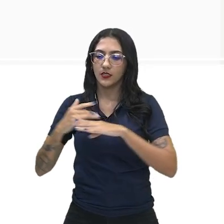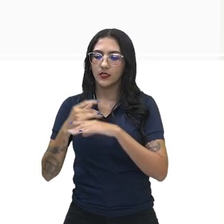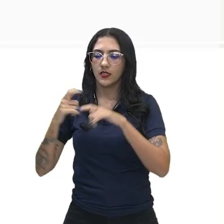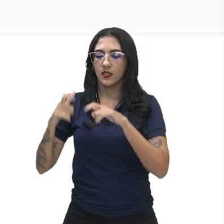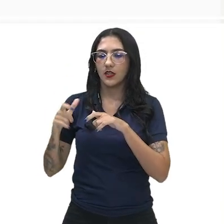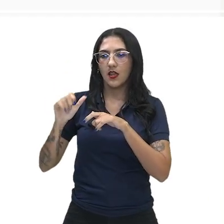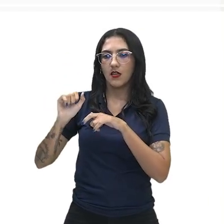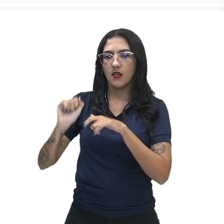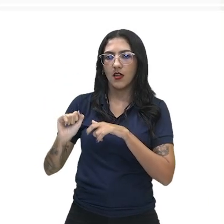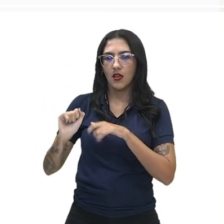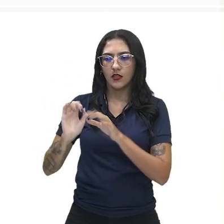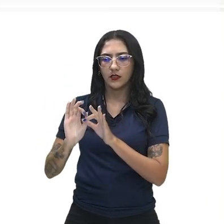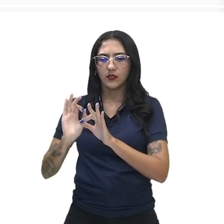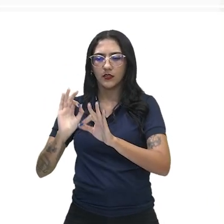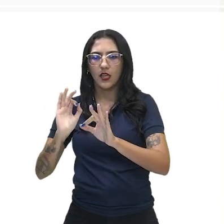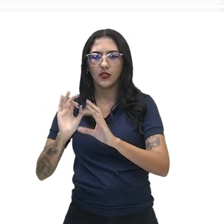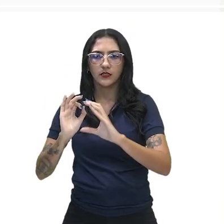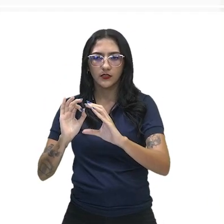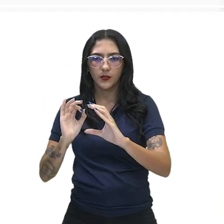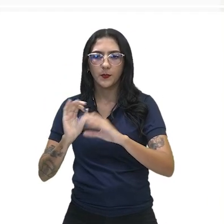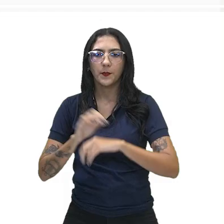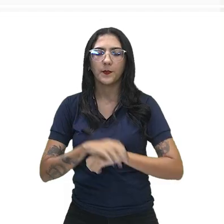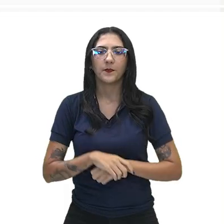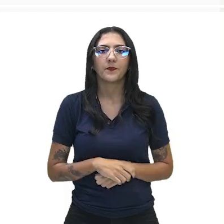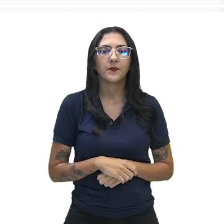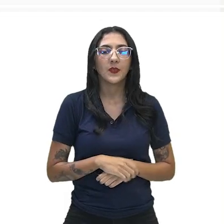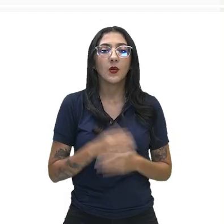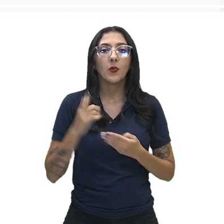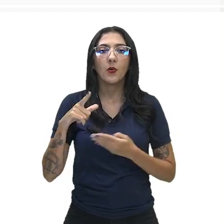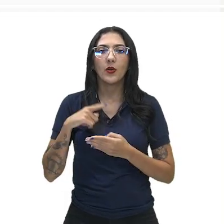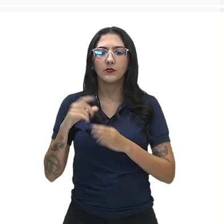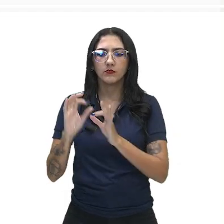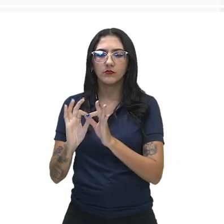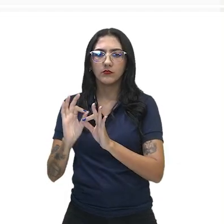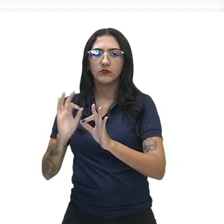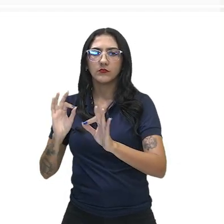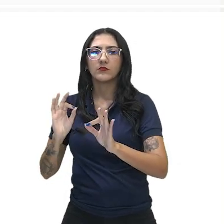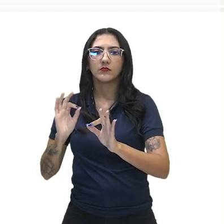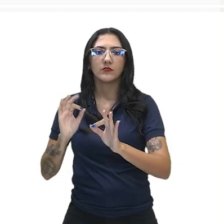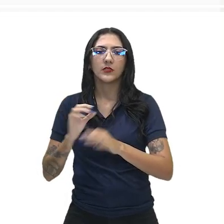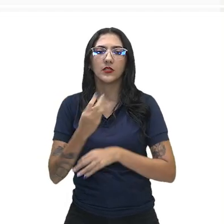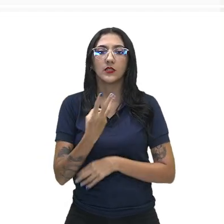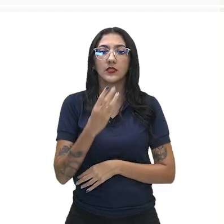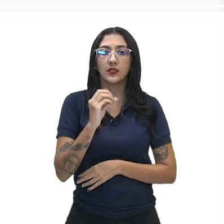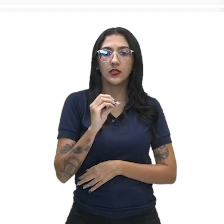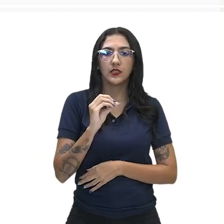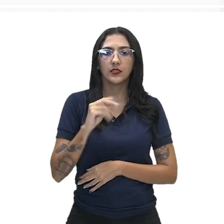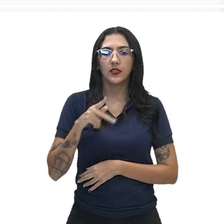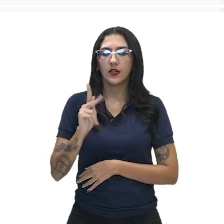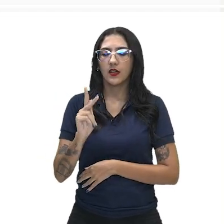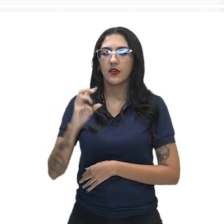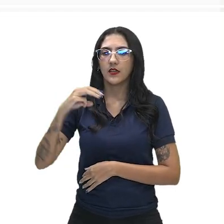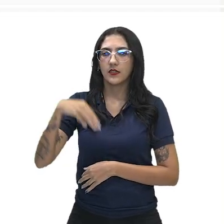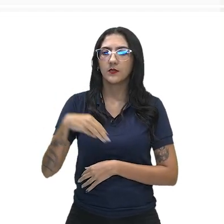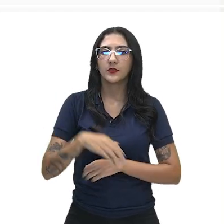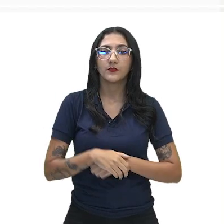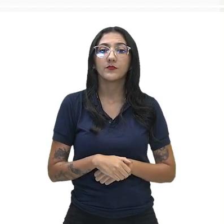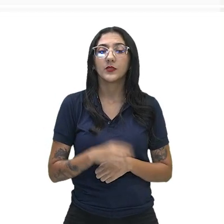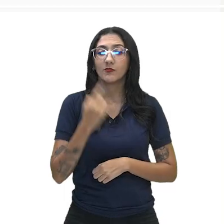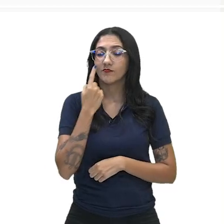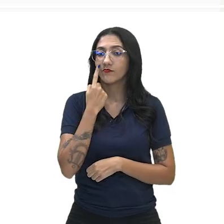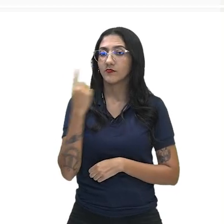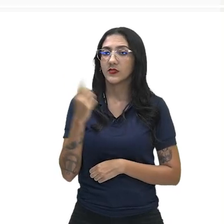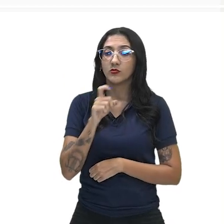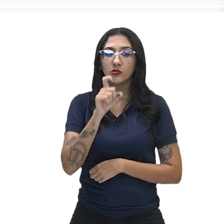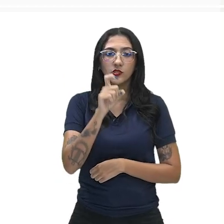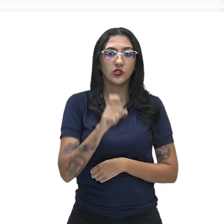a cidade C. Certo? Qual é o valor dessa distância? 30 quilômetros. Então, nosso x aqui, ó, ele é